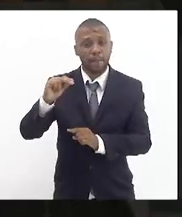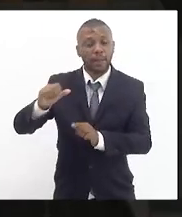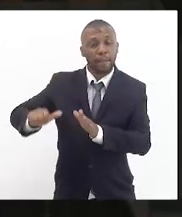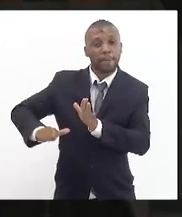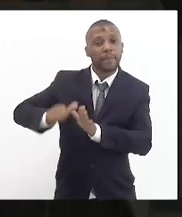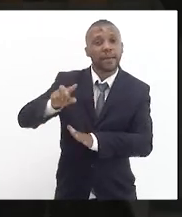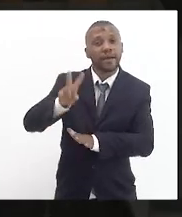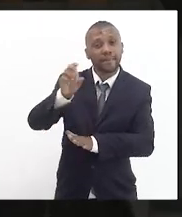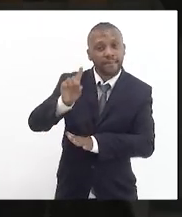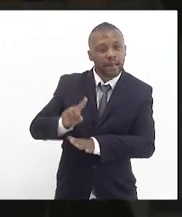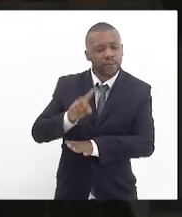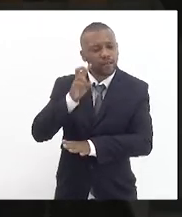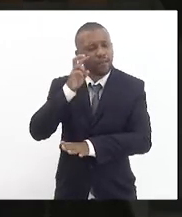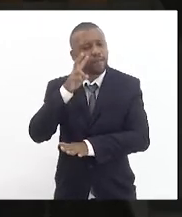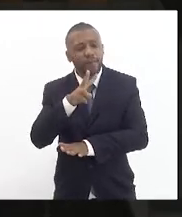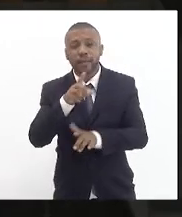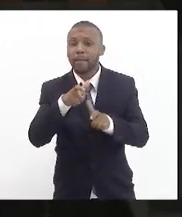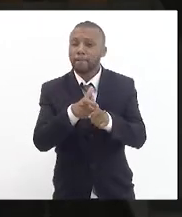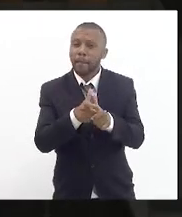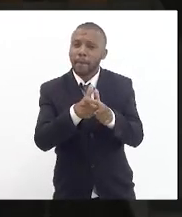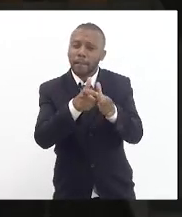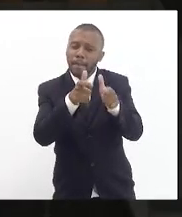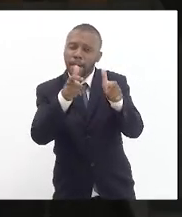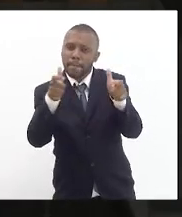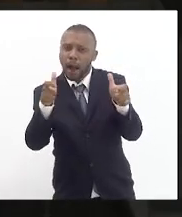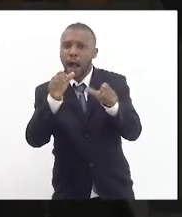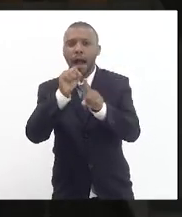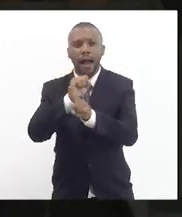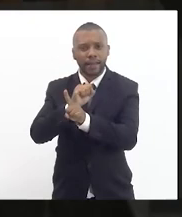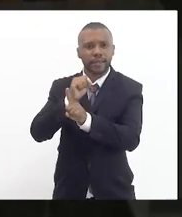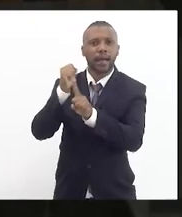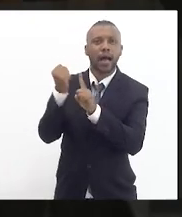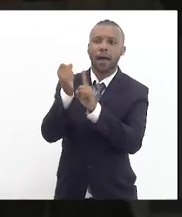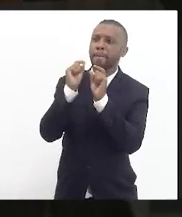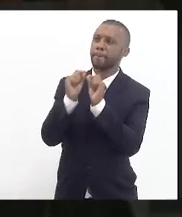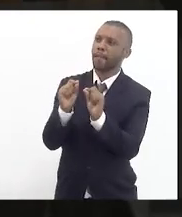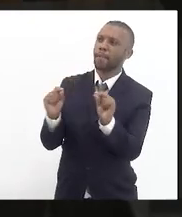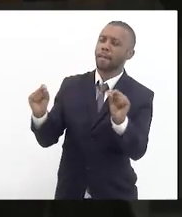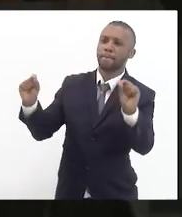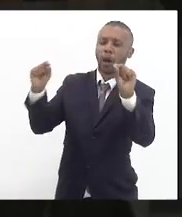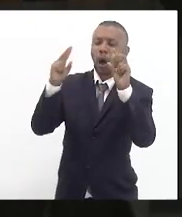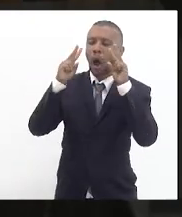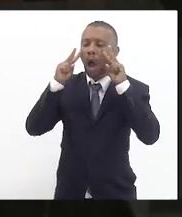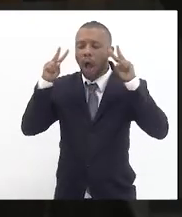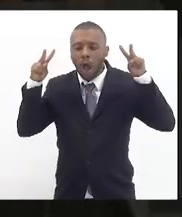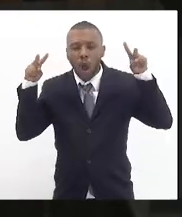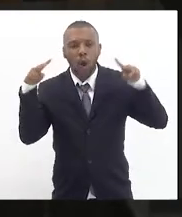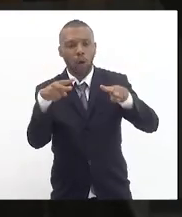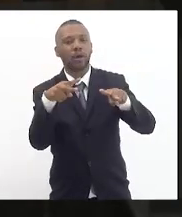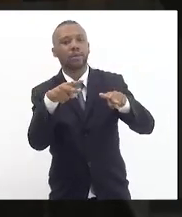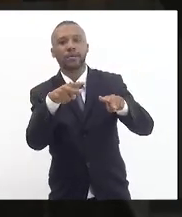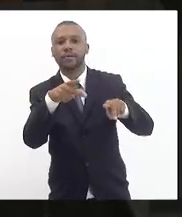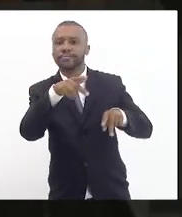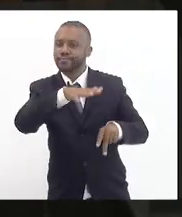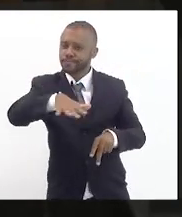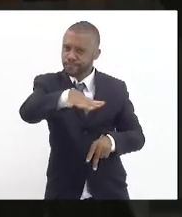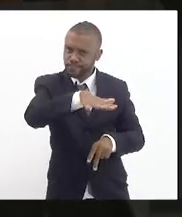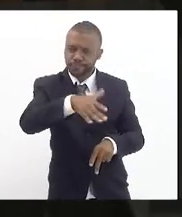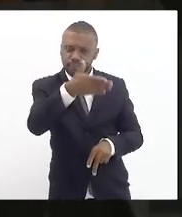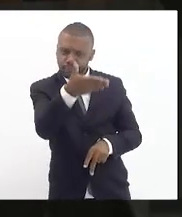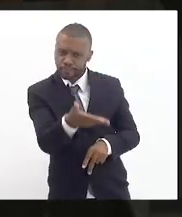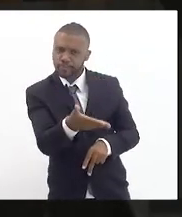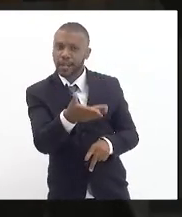vez eu vi parcela significativa da sociedade e reconhecendo aquilo